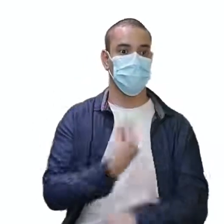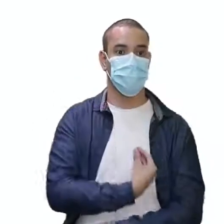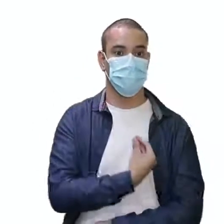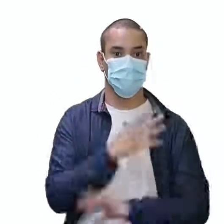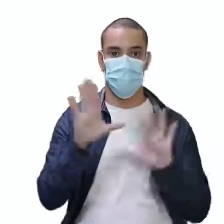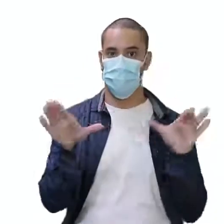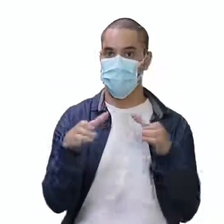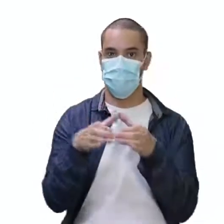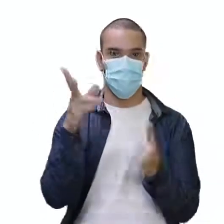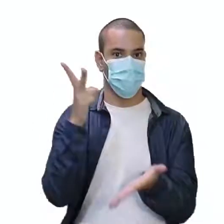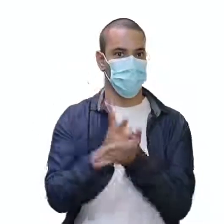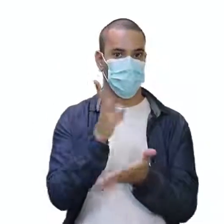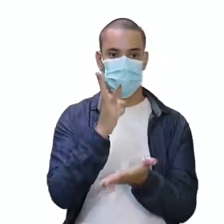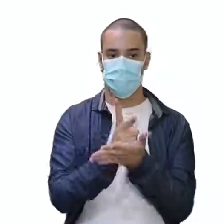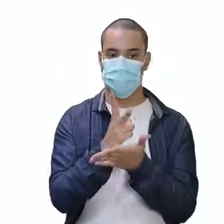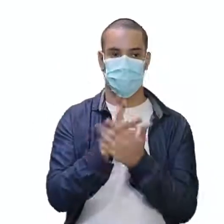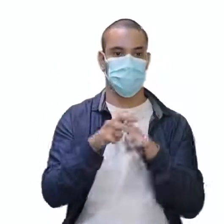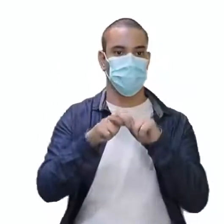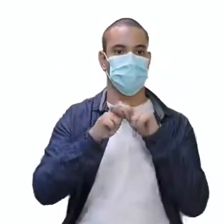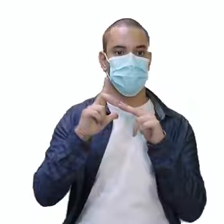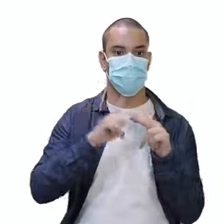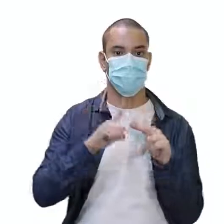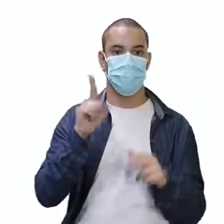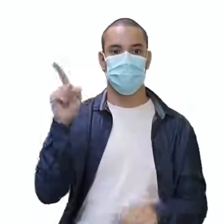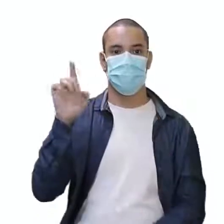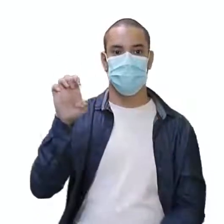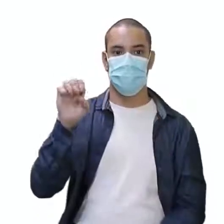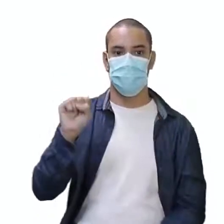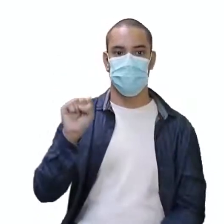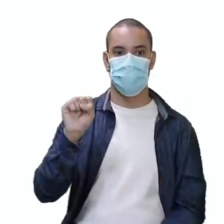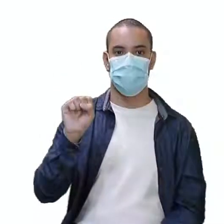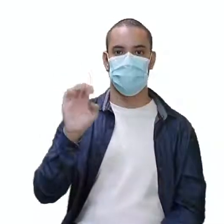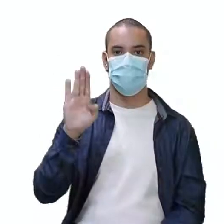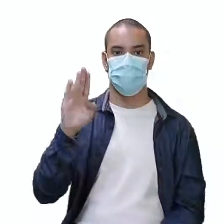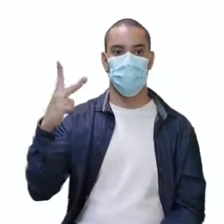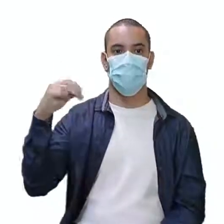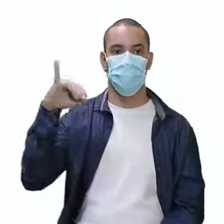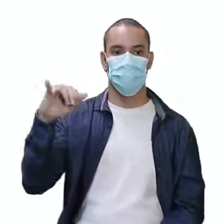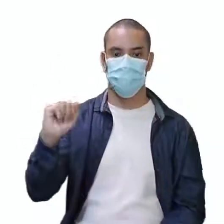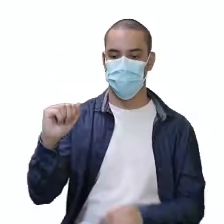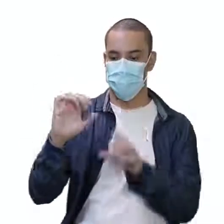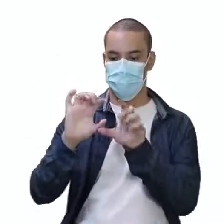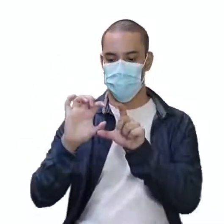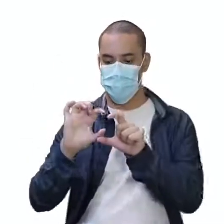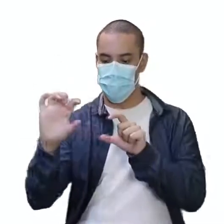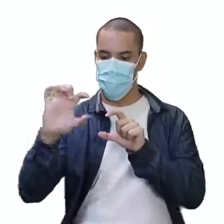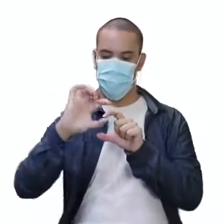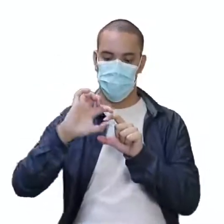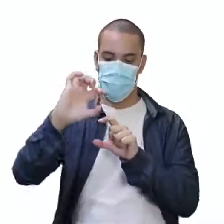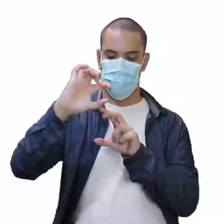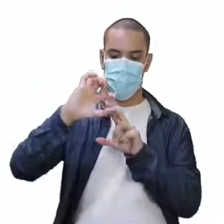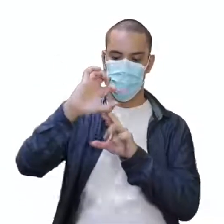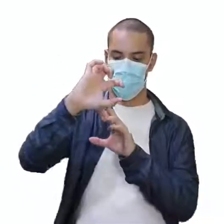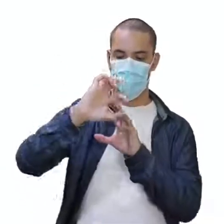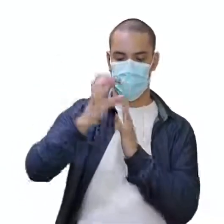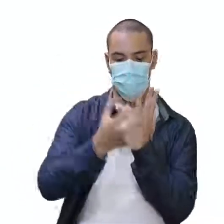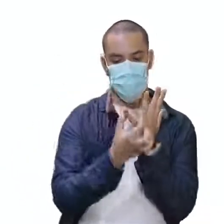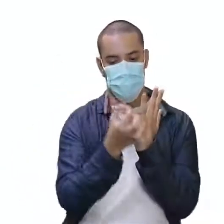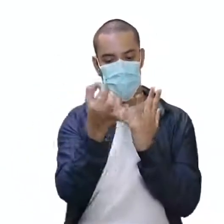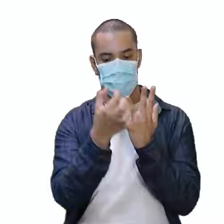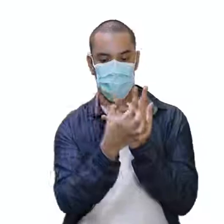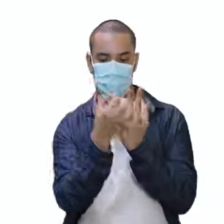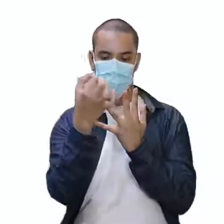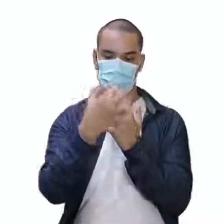vivem em grupos. Aqui, ó, você tem uma esponja, 2, 3, 4, 5, 6, 7,